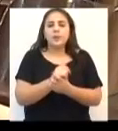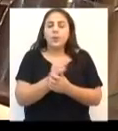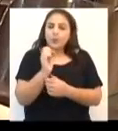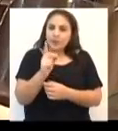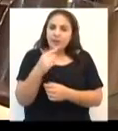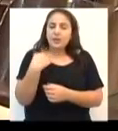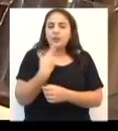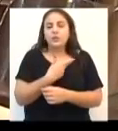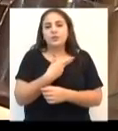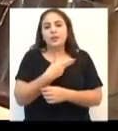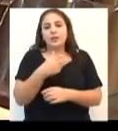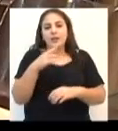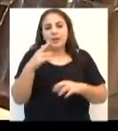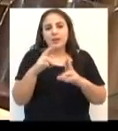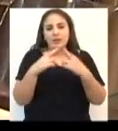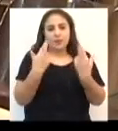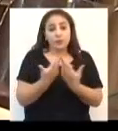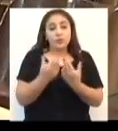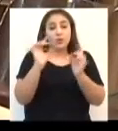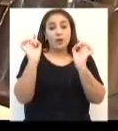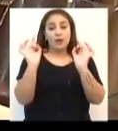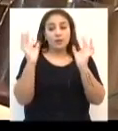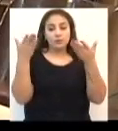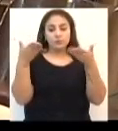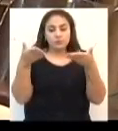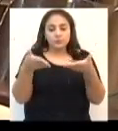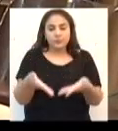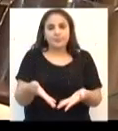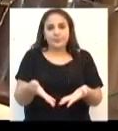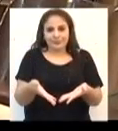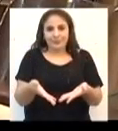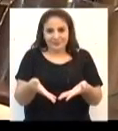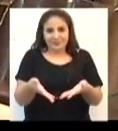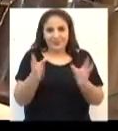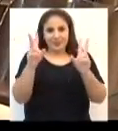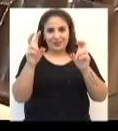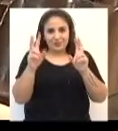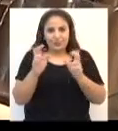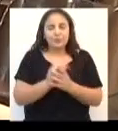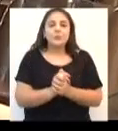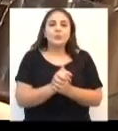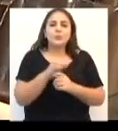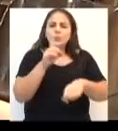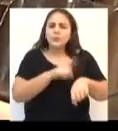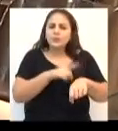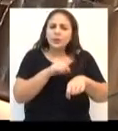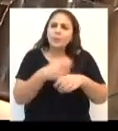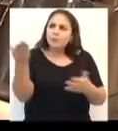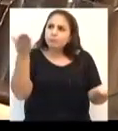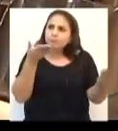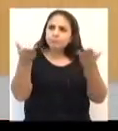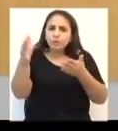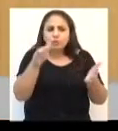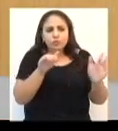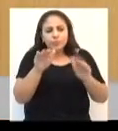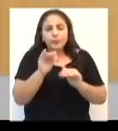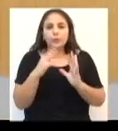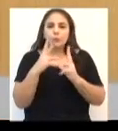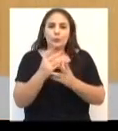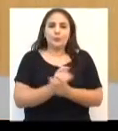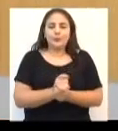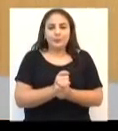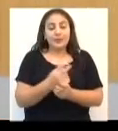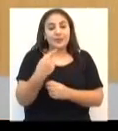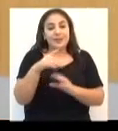isso, a próxima reunião vai ser um tema específico, a gente deu um tempinho maior aí para poder chamar todos os envolvidos. E